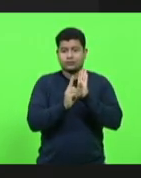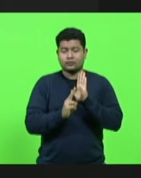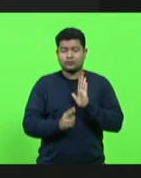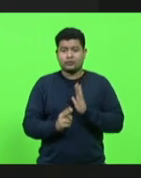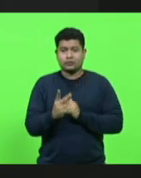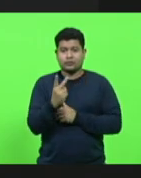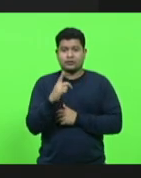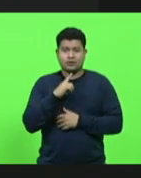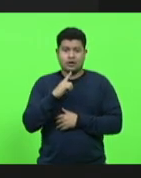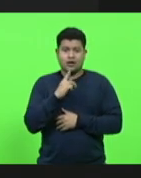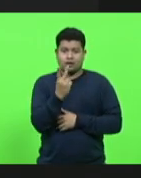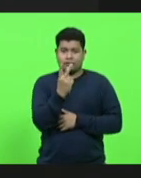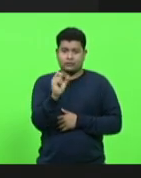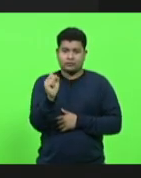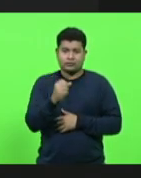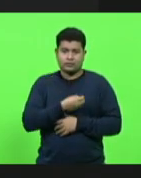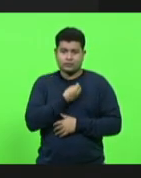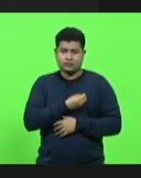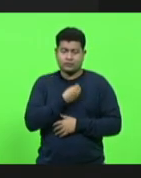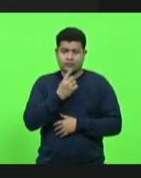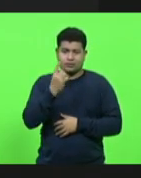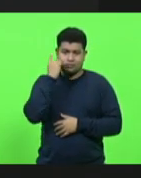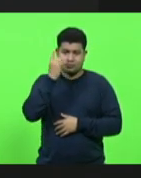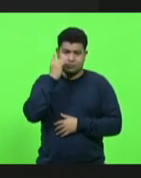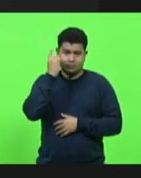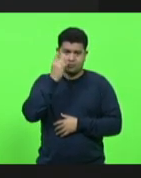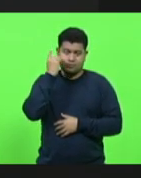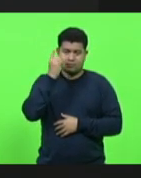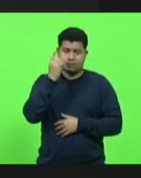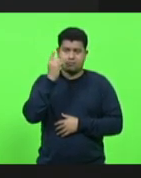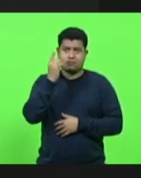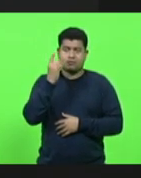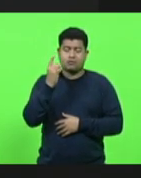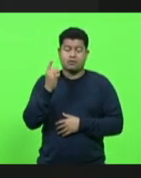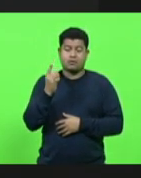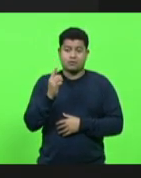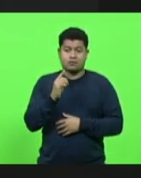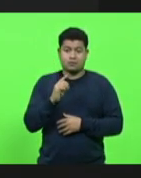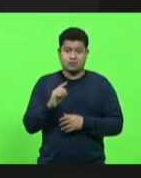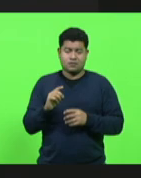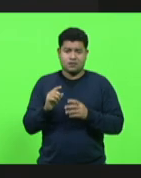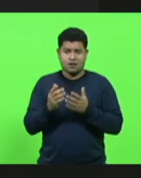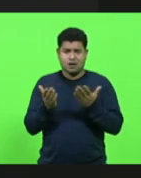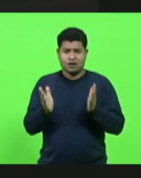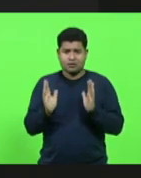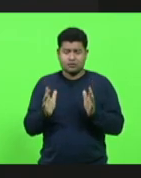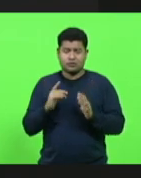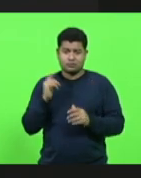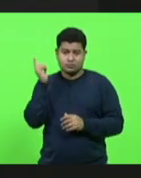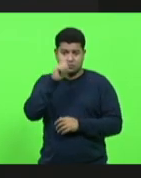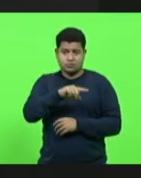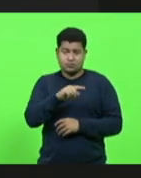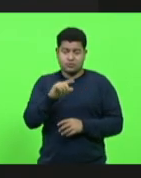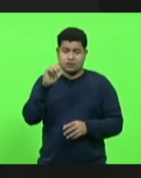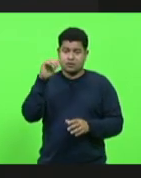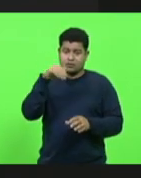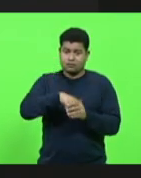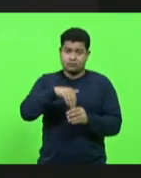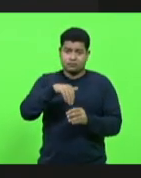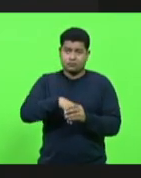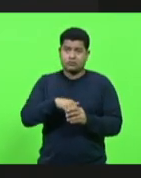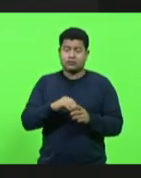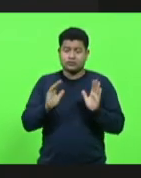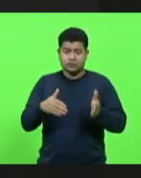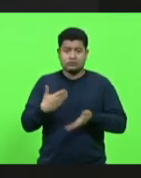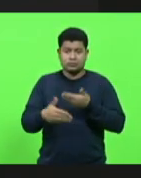28 deputados presentes pelo painel e eu já tive a possibilidade de votar. Então, nós já estamos em processo de